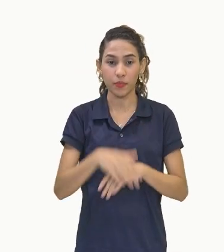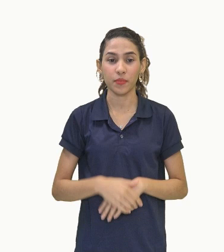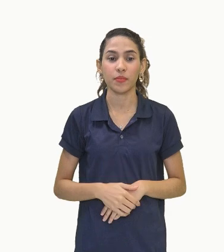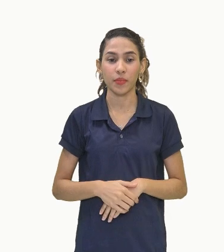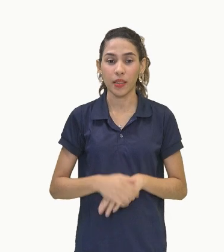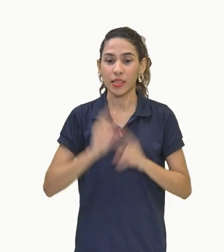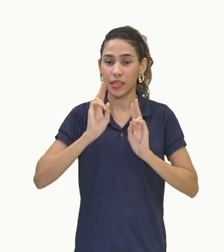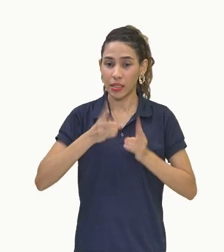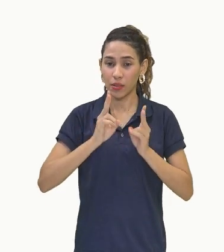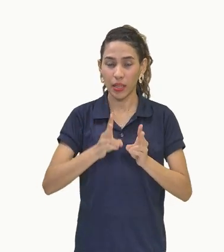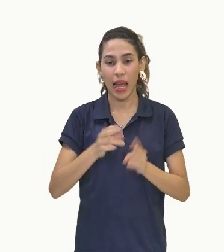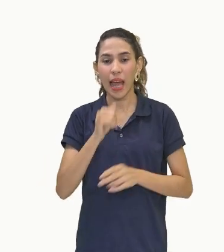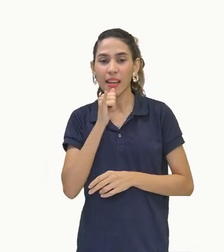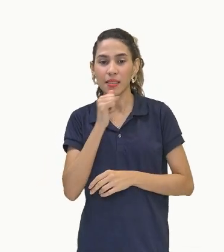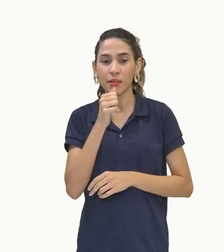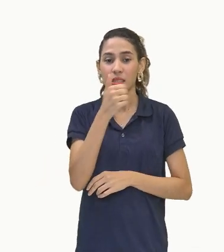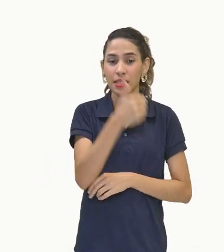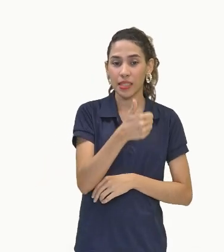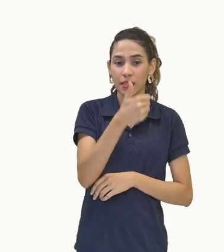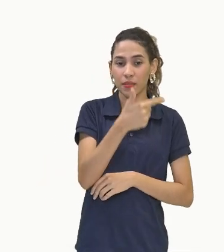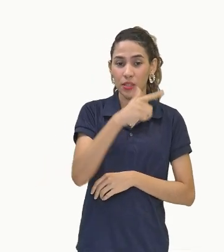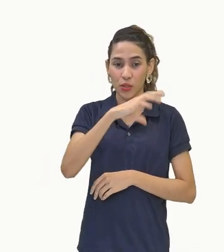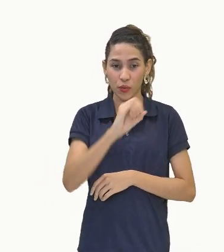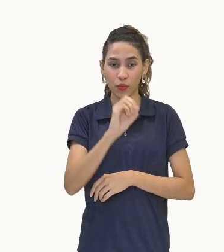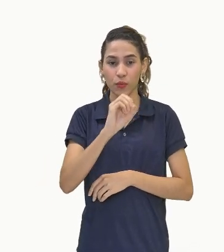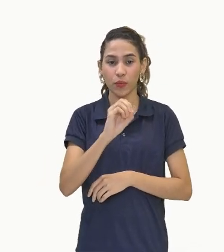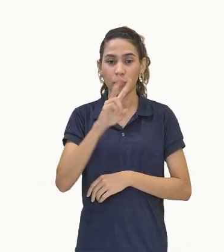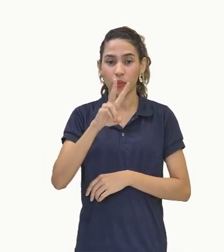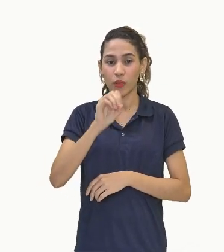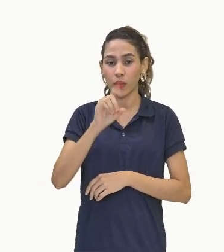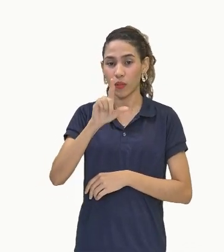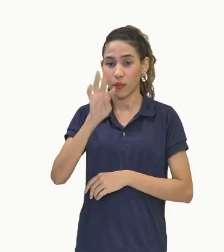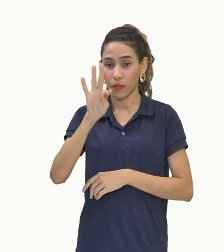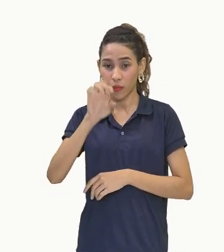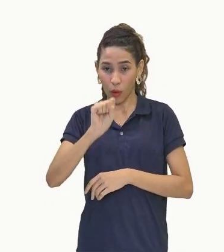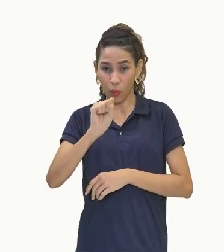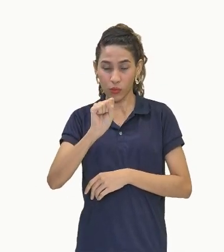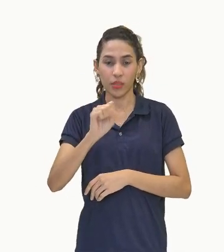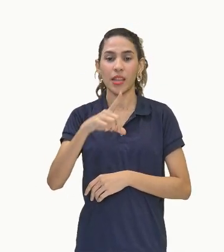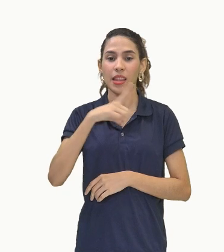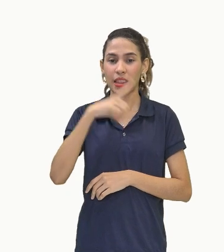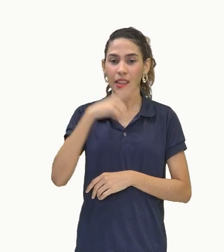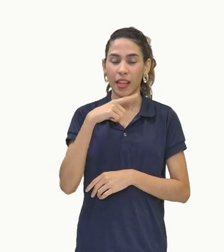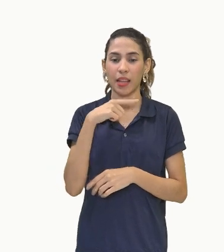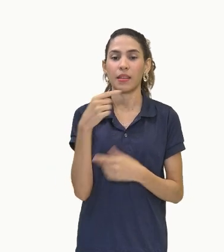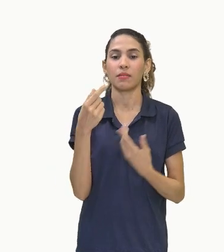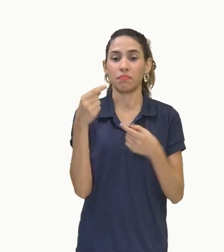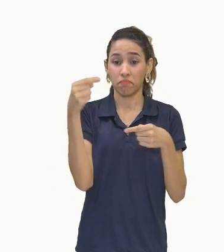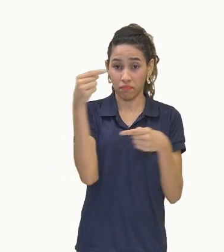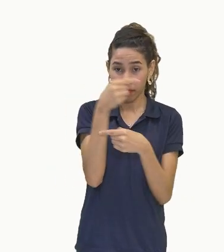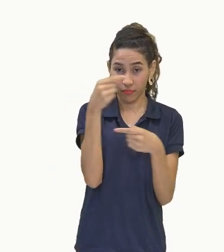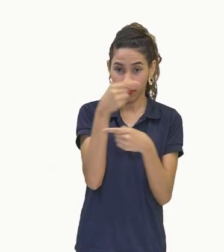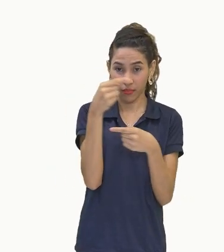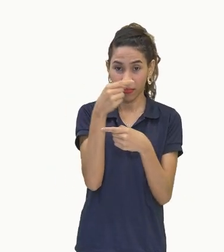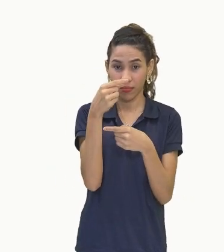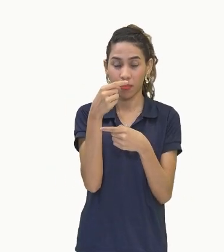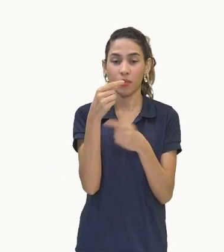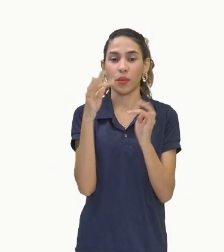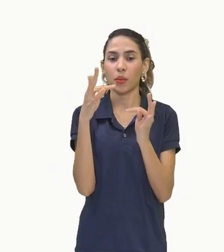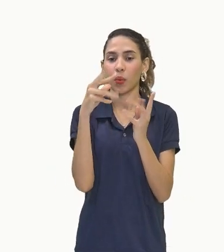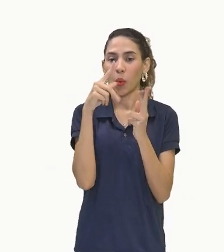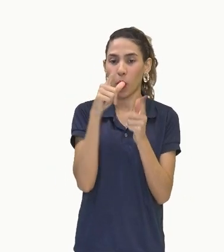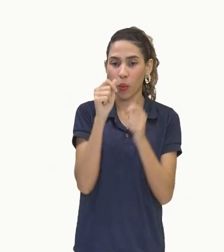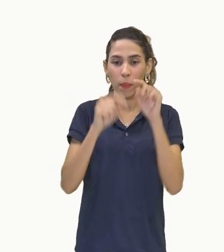no circuito paralelo, você tem que todos os componentes compartilham a mesma tensão. E isso